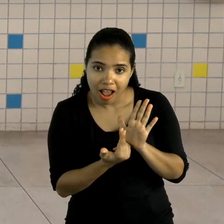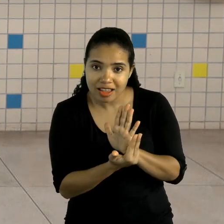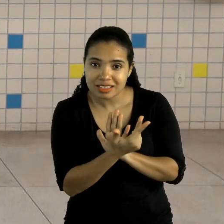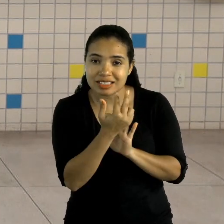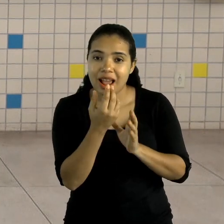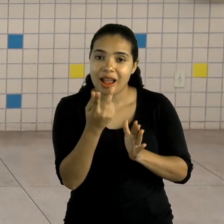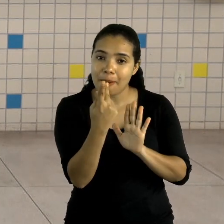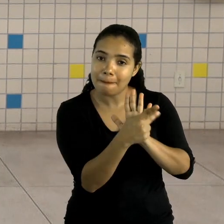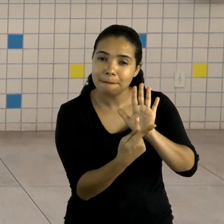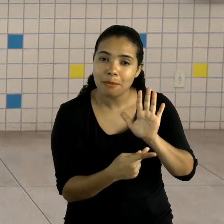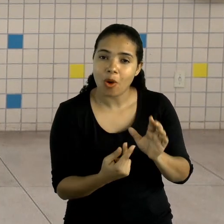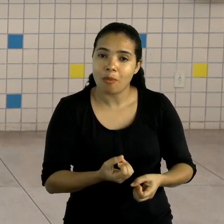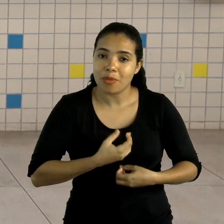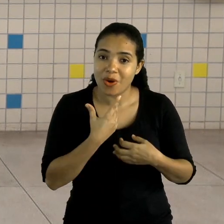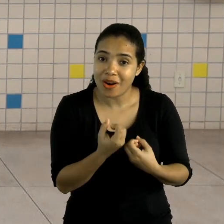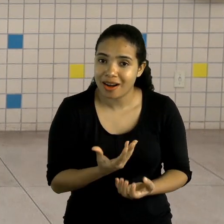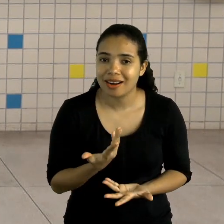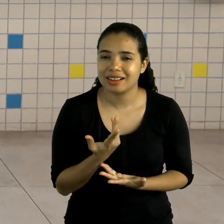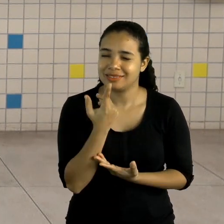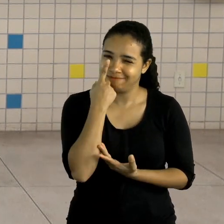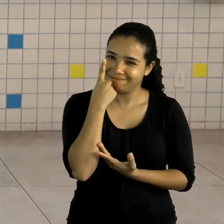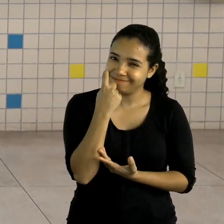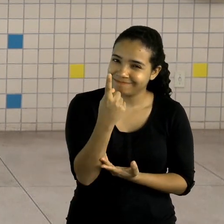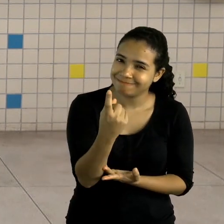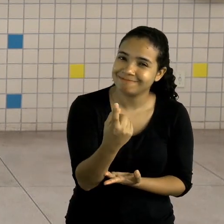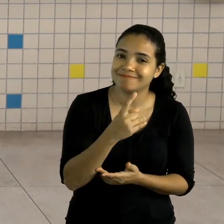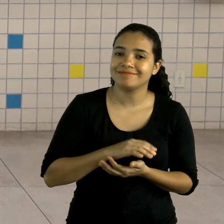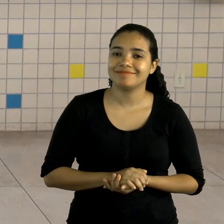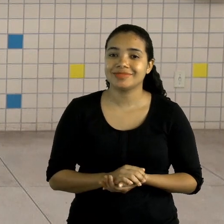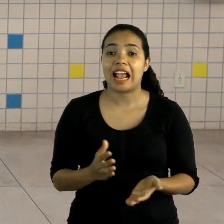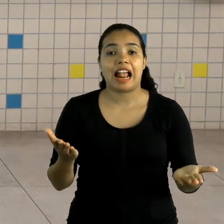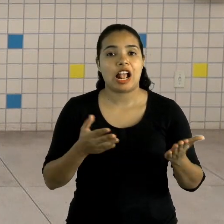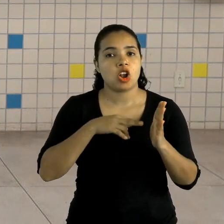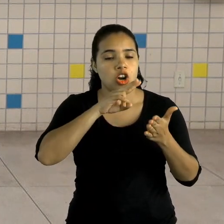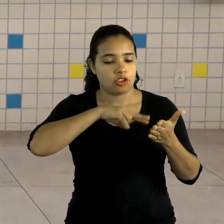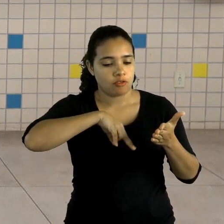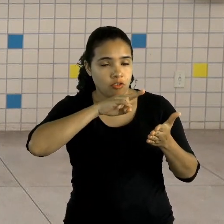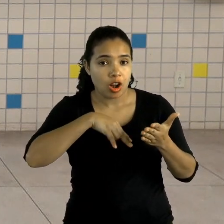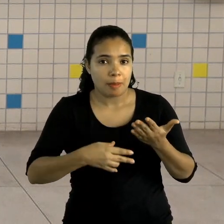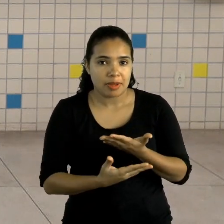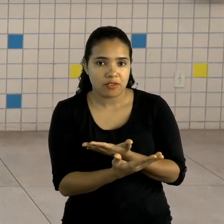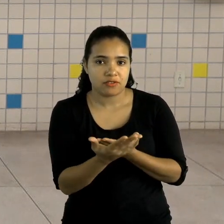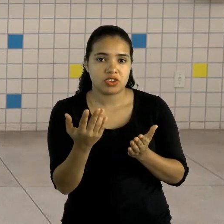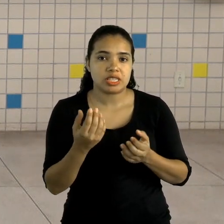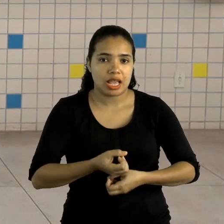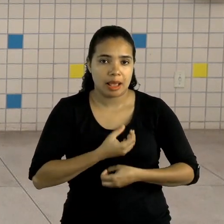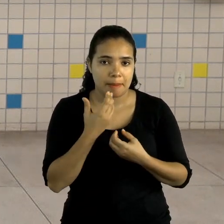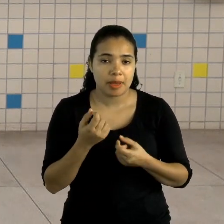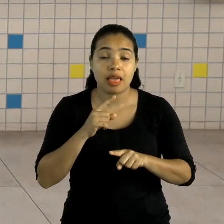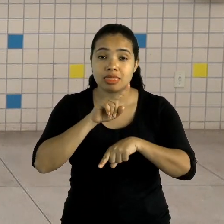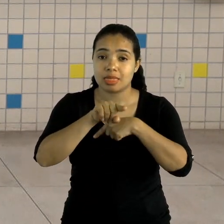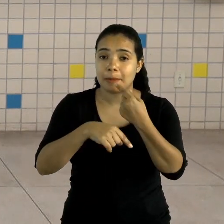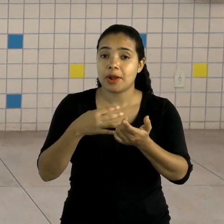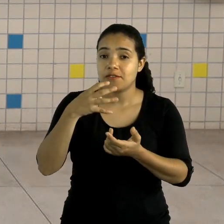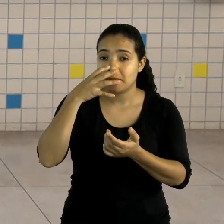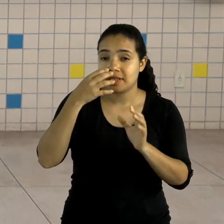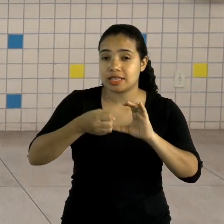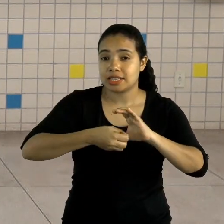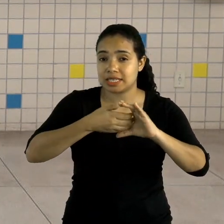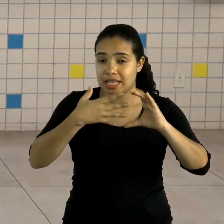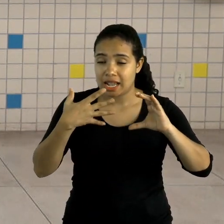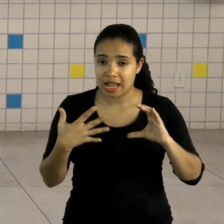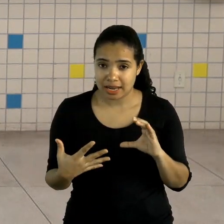Interessante, não é? Só que agora a gente vai ler, eu vou ler para vocês esse poema e a gente vai observar as